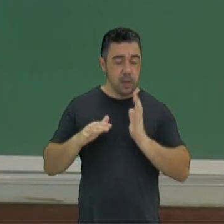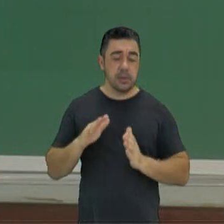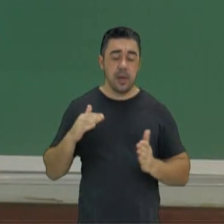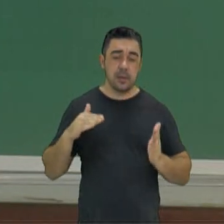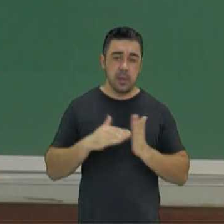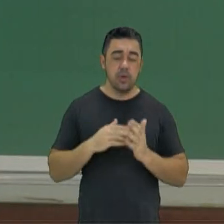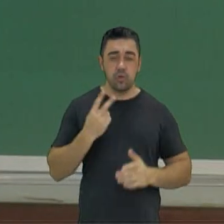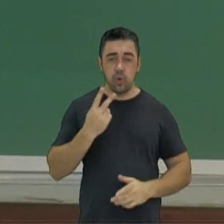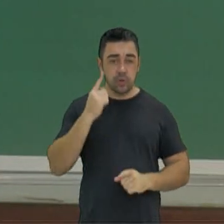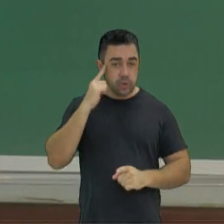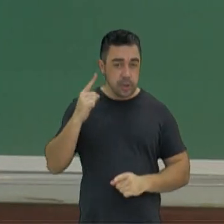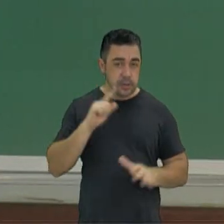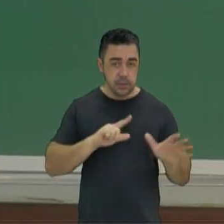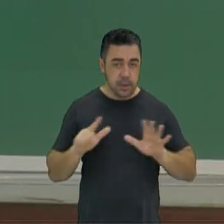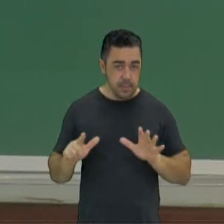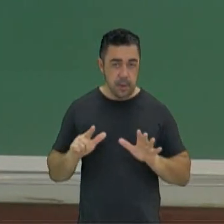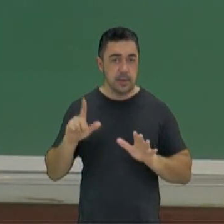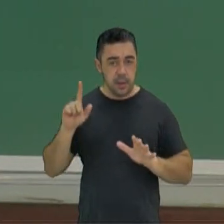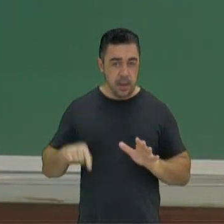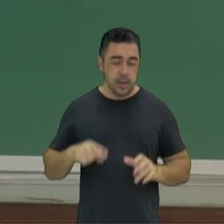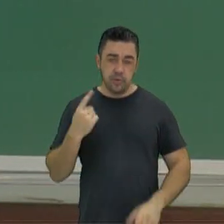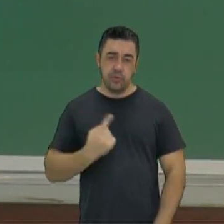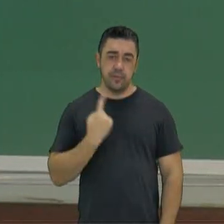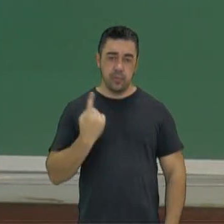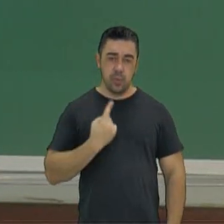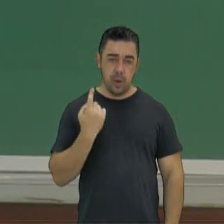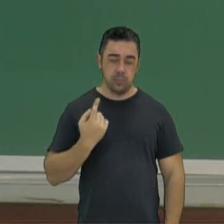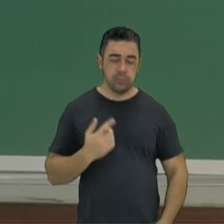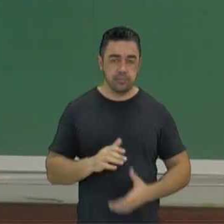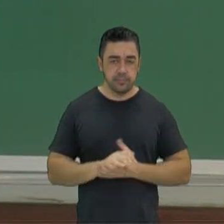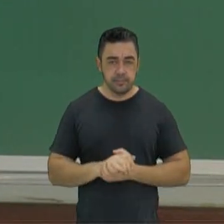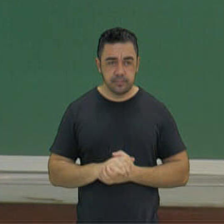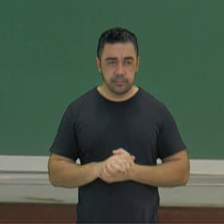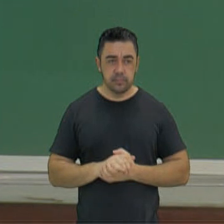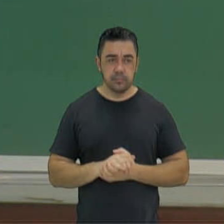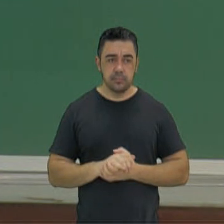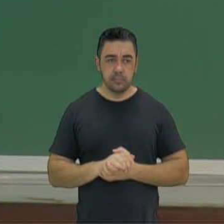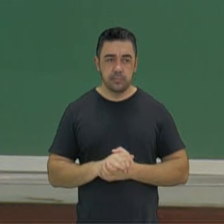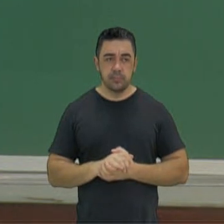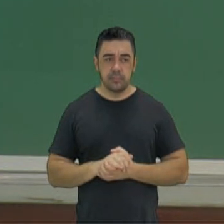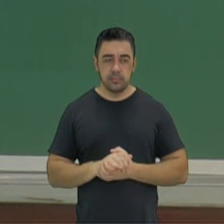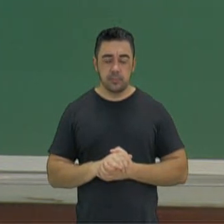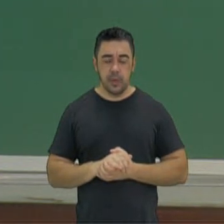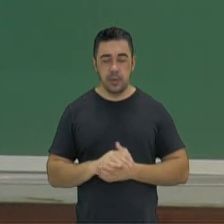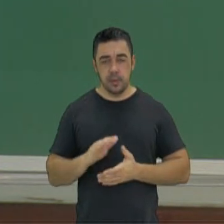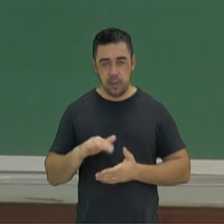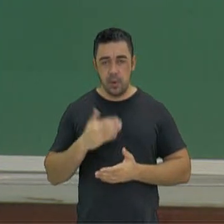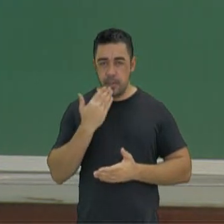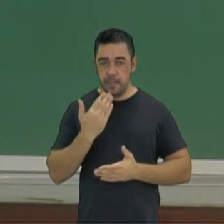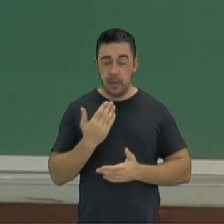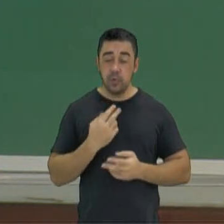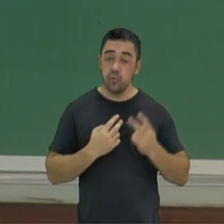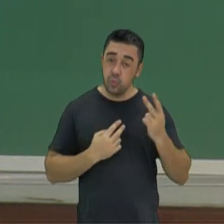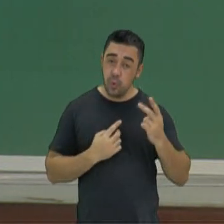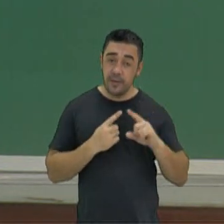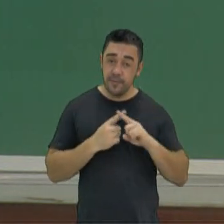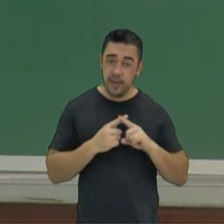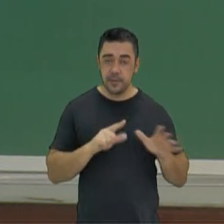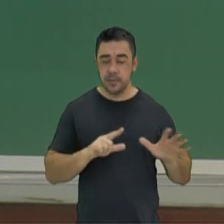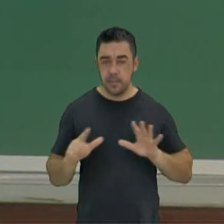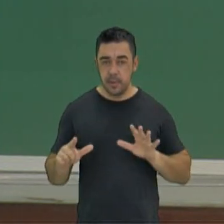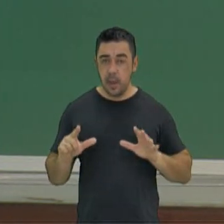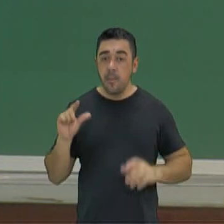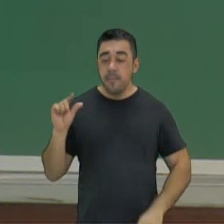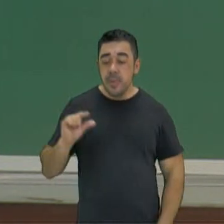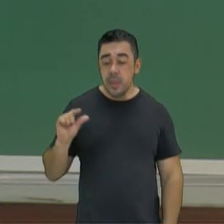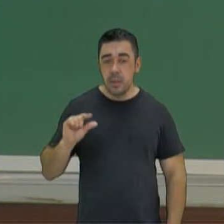menos 2 vezes por semana de forma individualizada. Então, pelo menos 2 vezes na semana. Então, esse é o